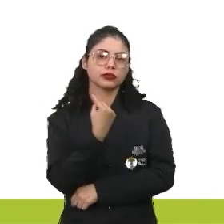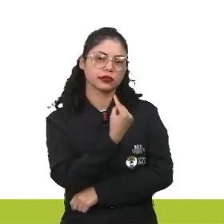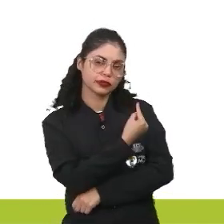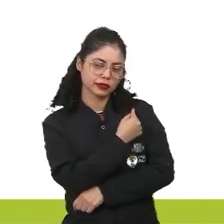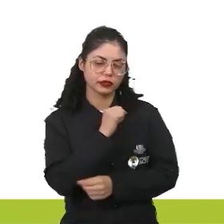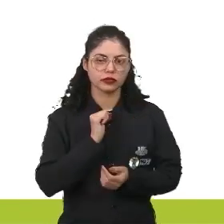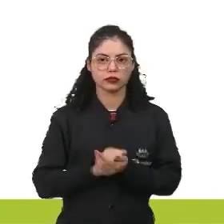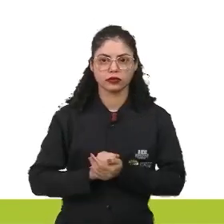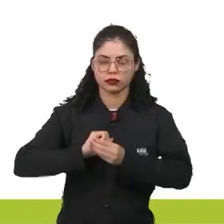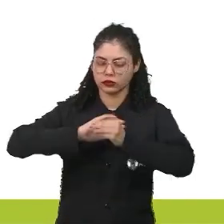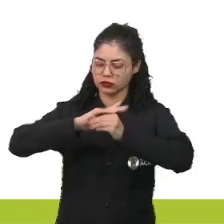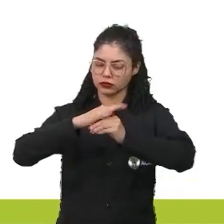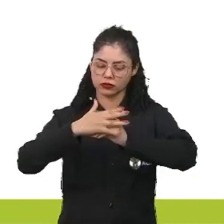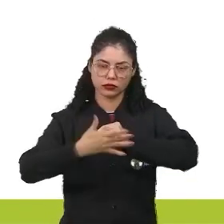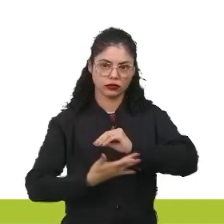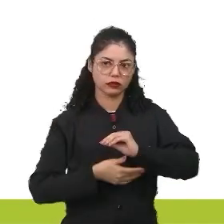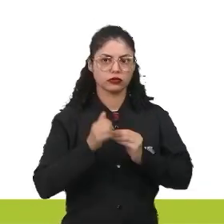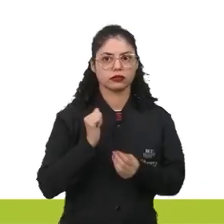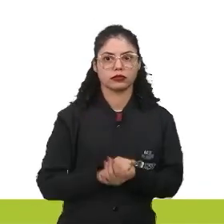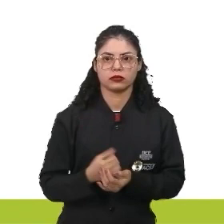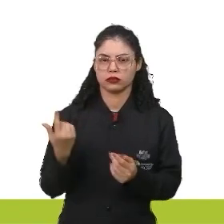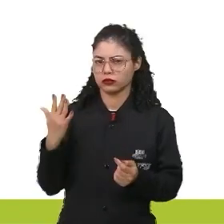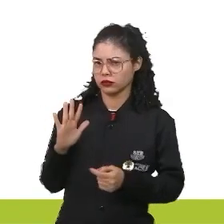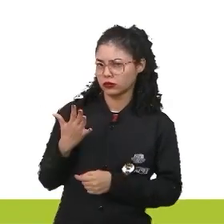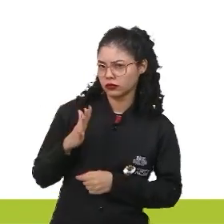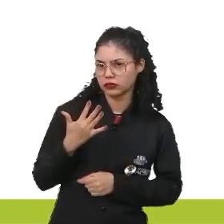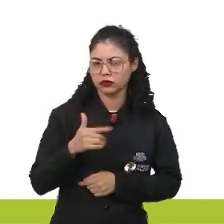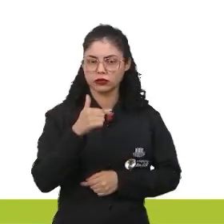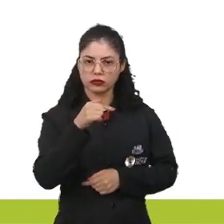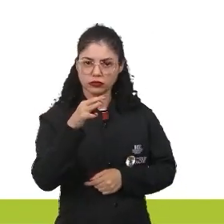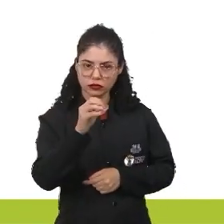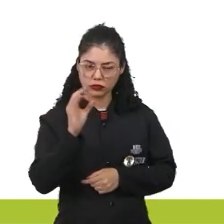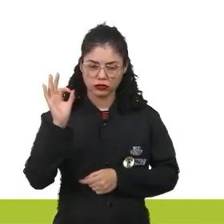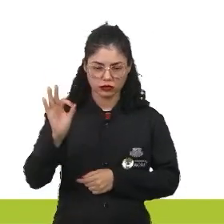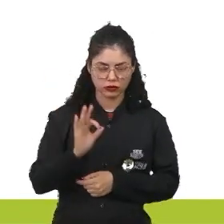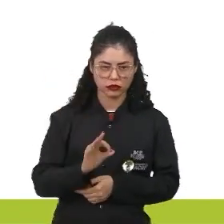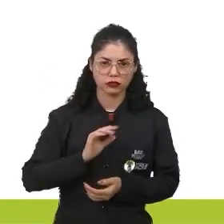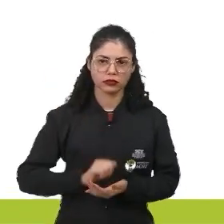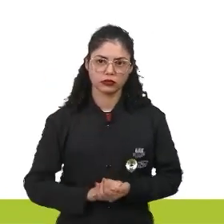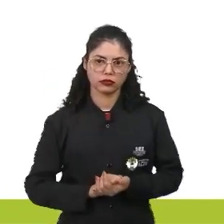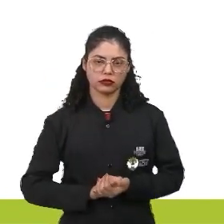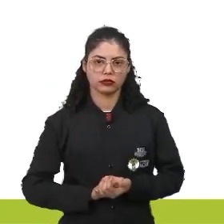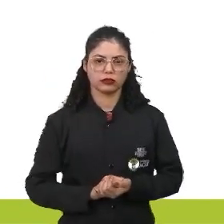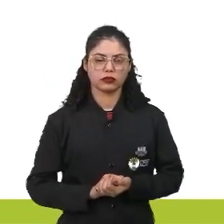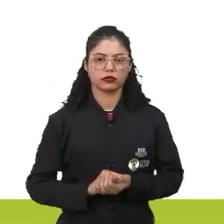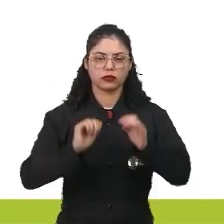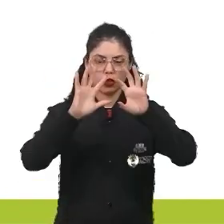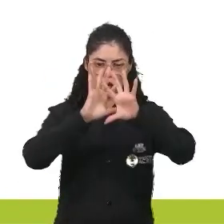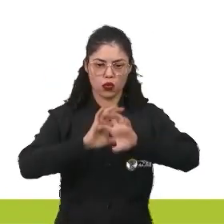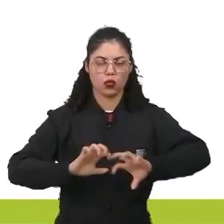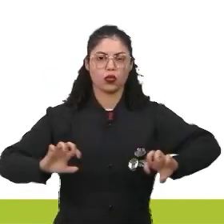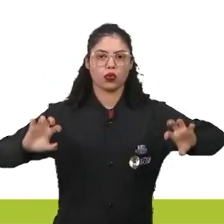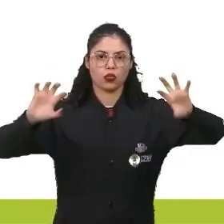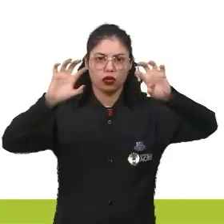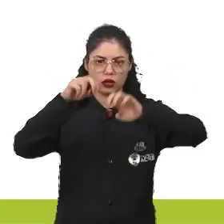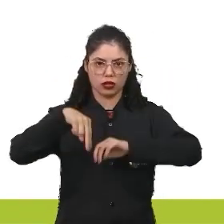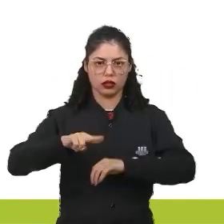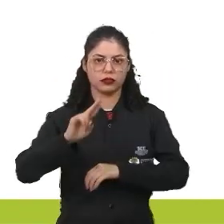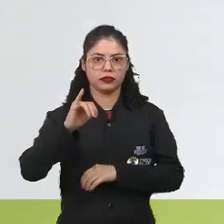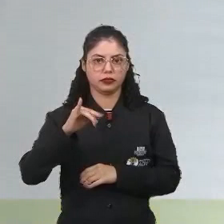ar atmosférico, aí com aproximadamente 78% aí do gás